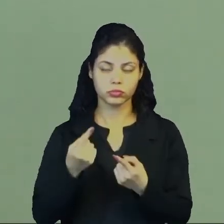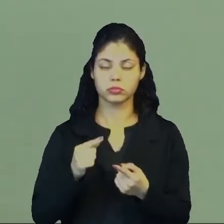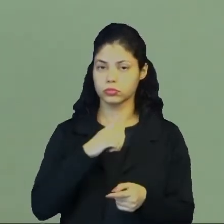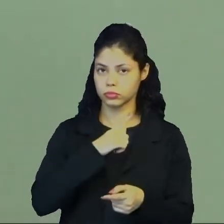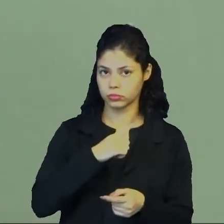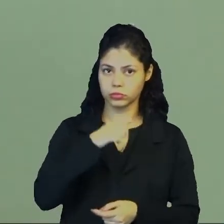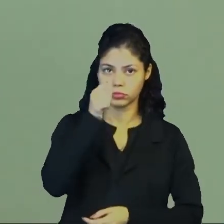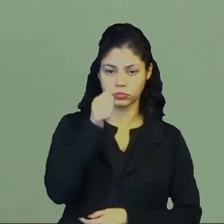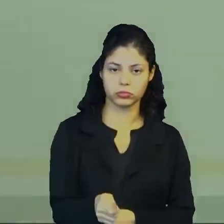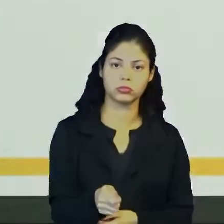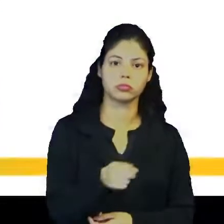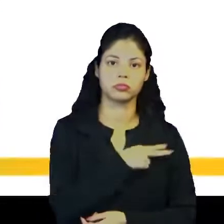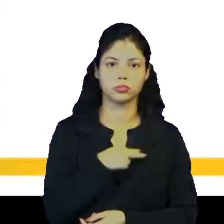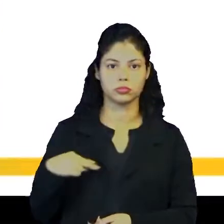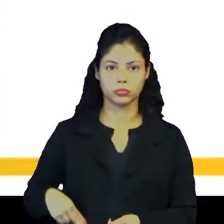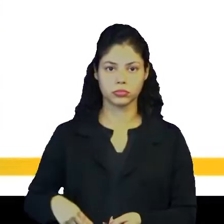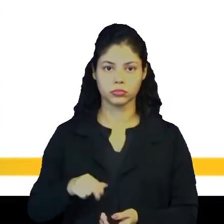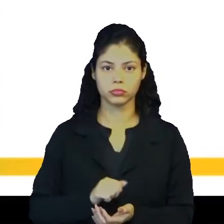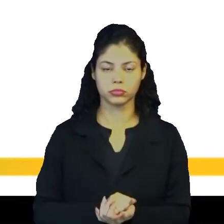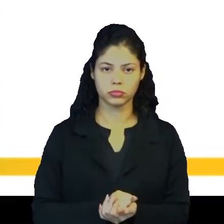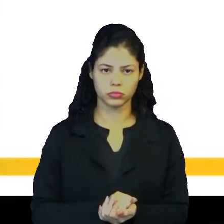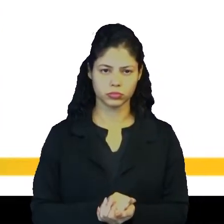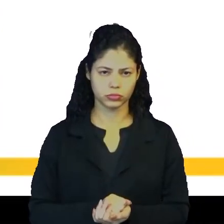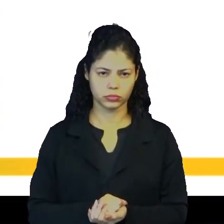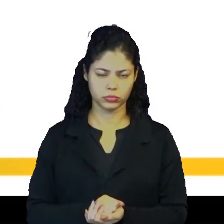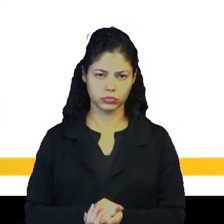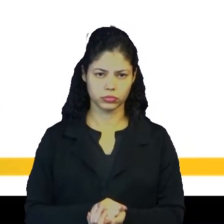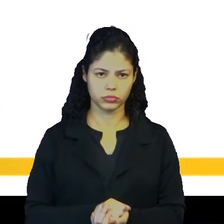a ditadura chilena.